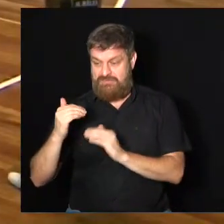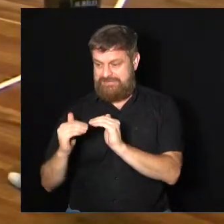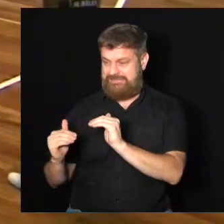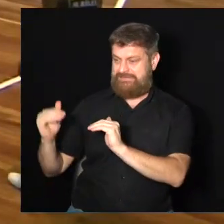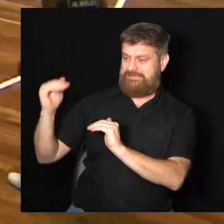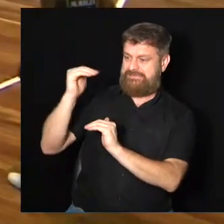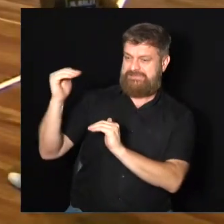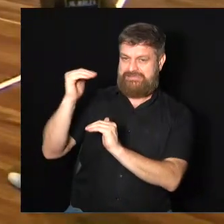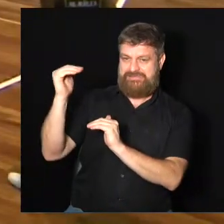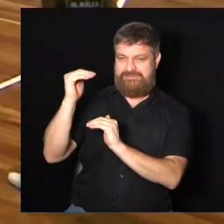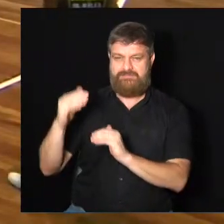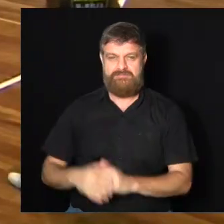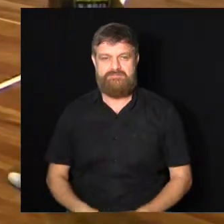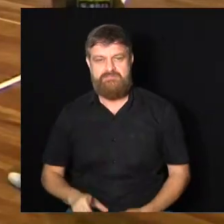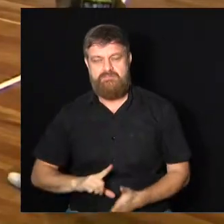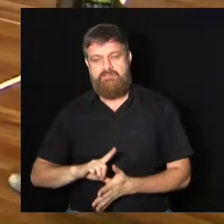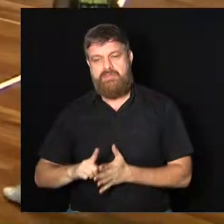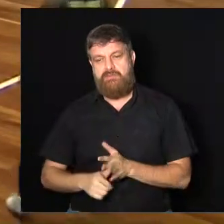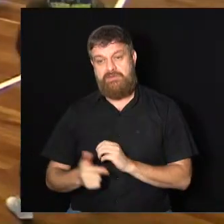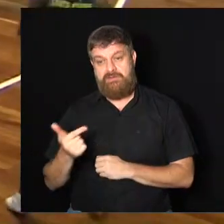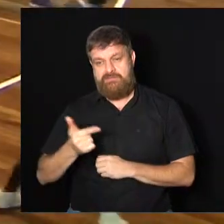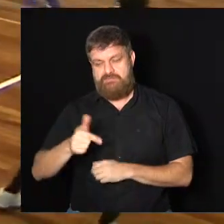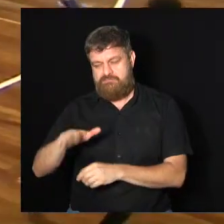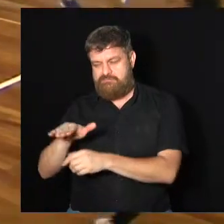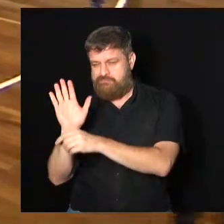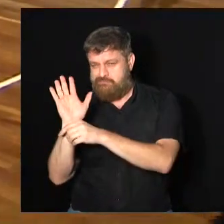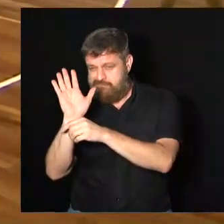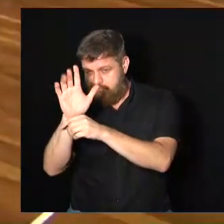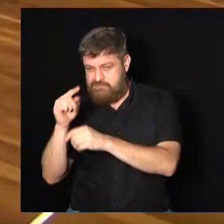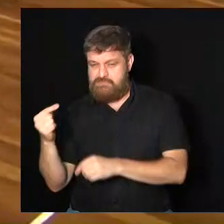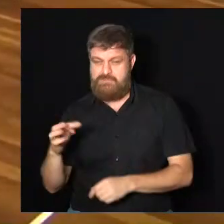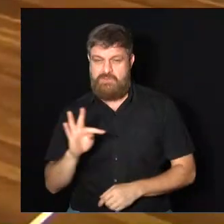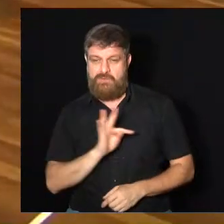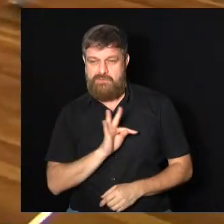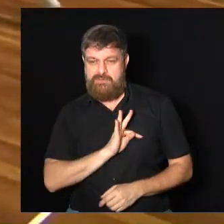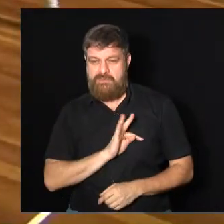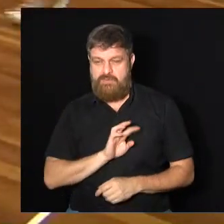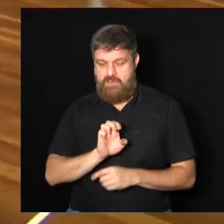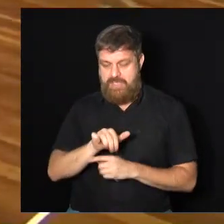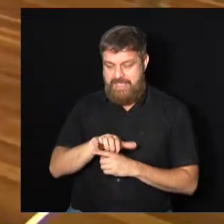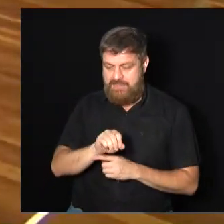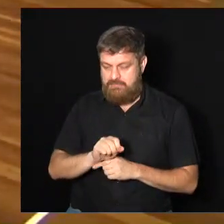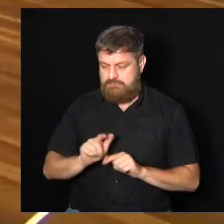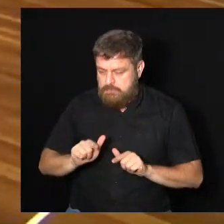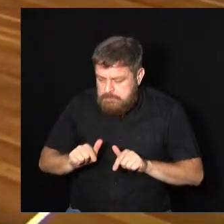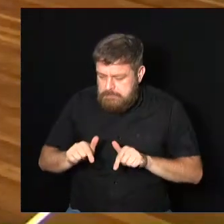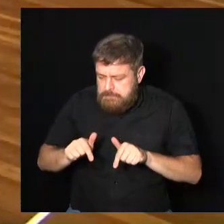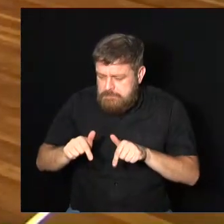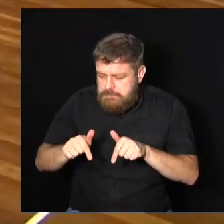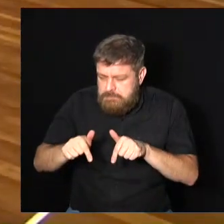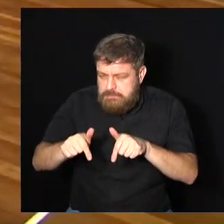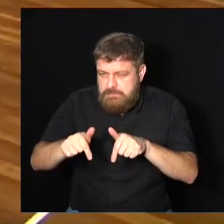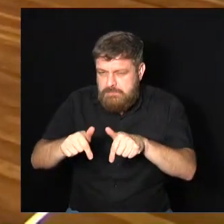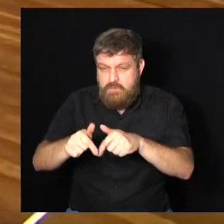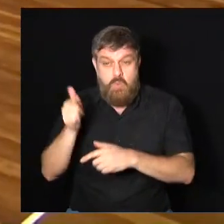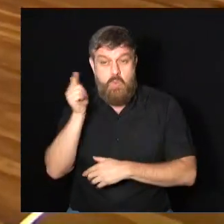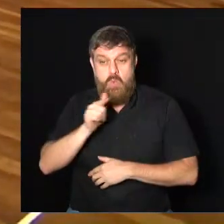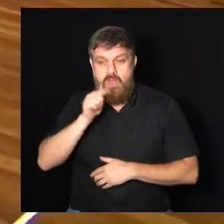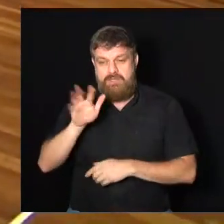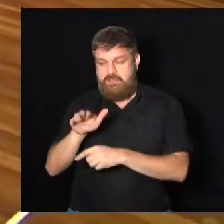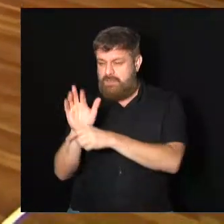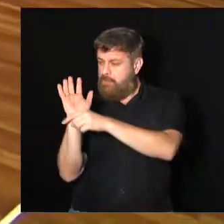vantagem. No segundo quarto, as comandadas do técnico Enio continuaram com um bom ritmo e a